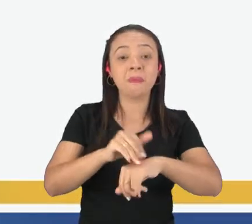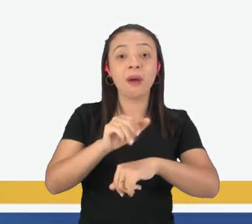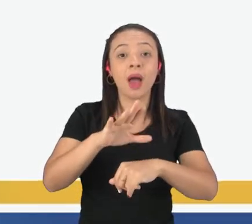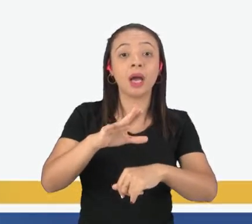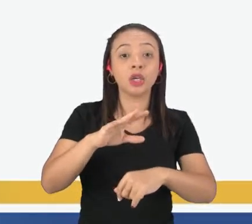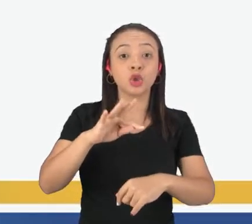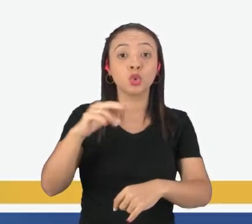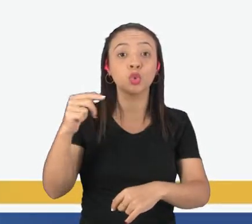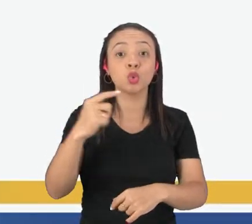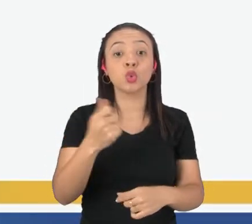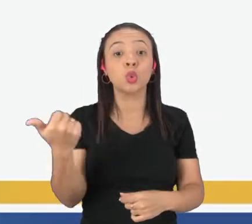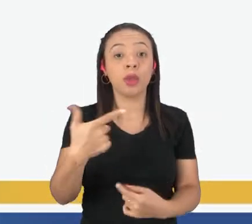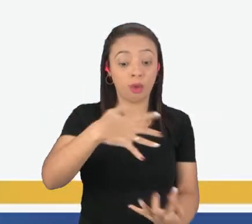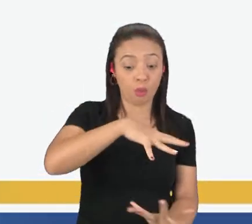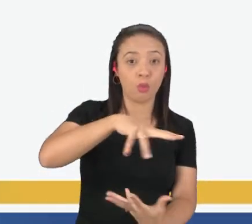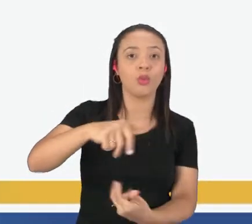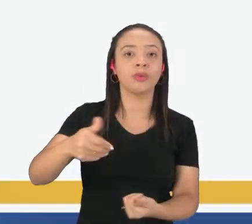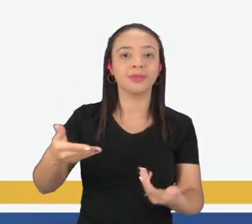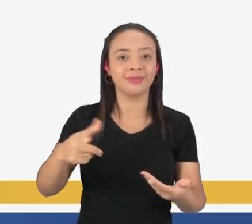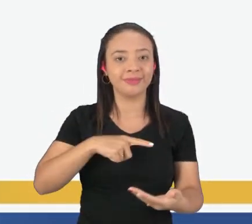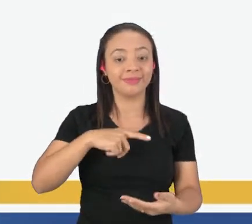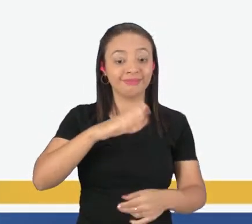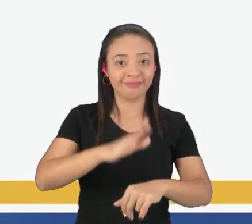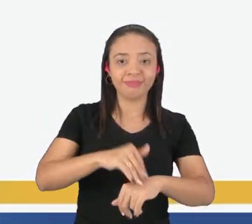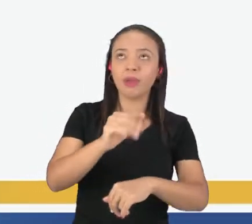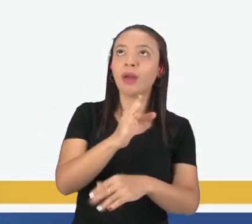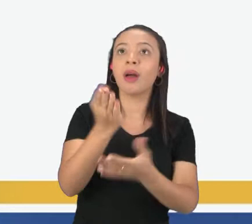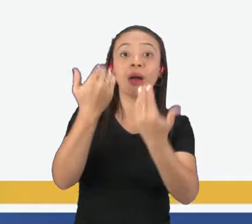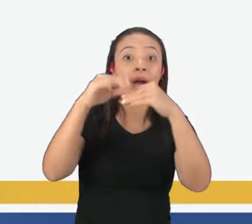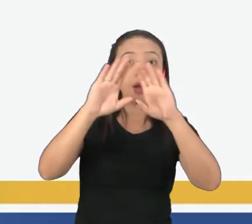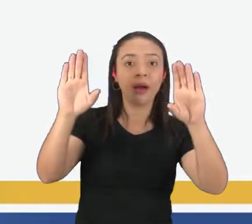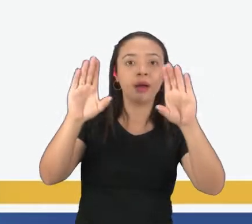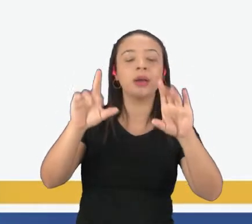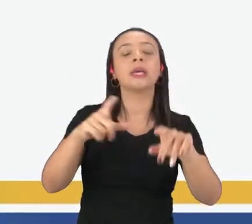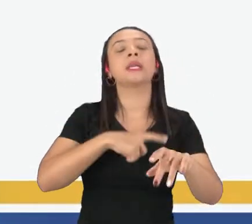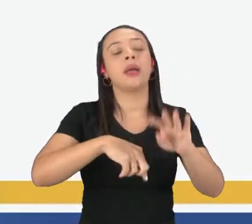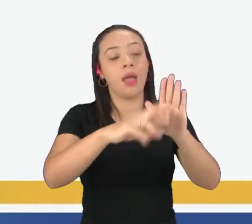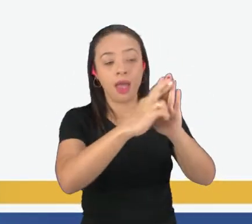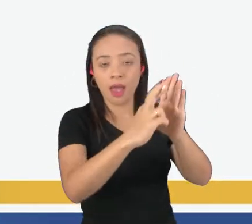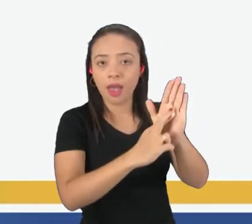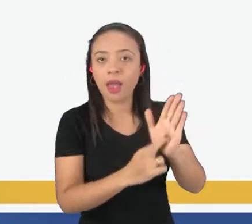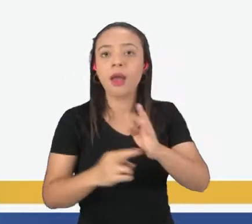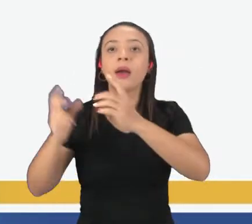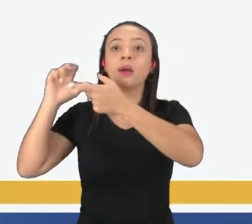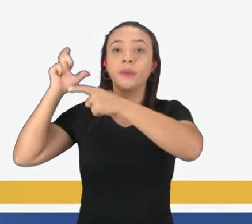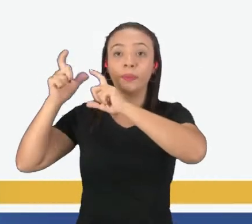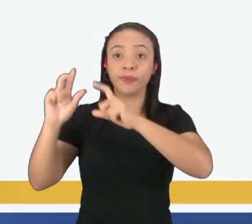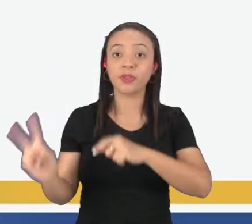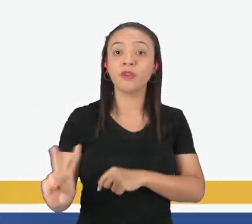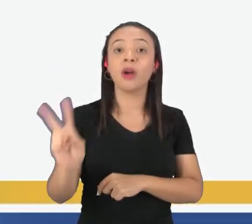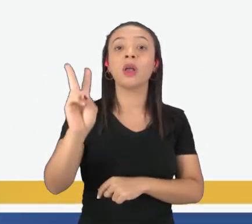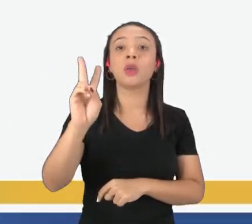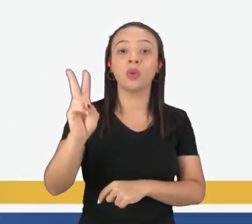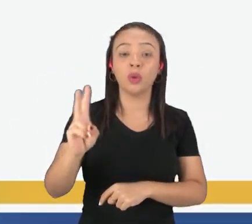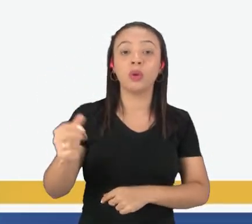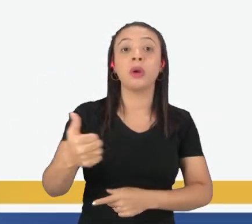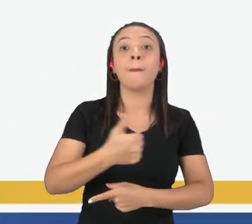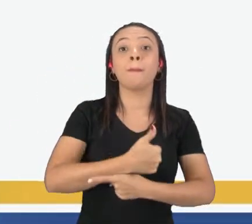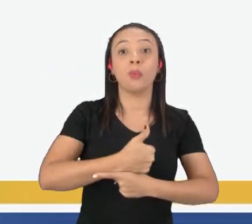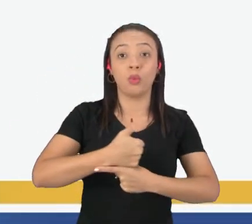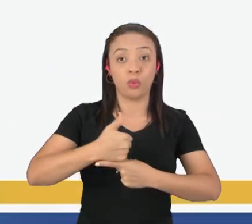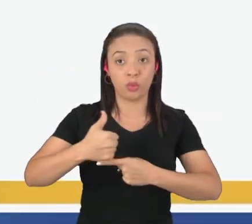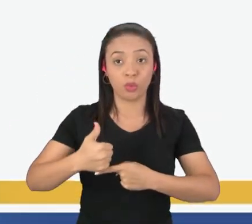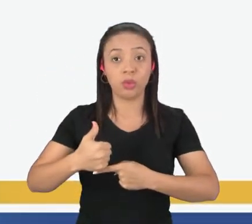Então a religião inclui essa relação. Adotam doutrinas, tradições, valores morais,